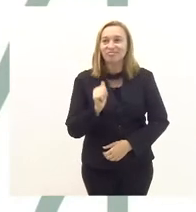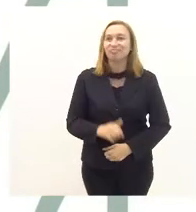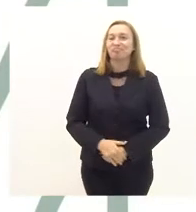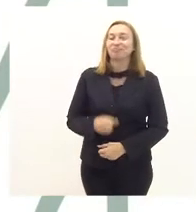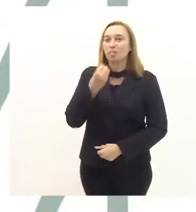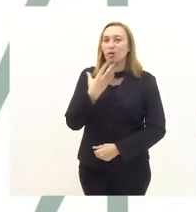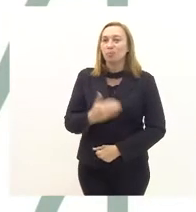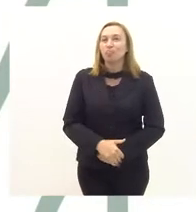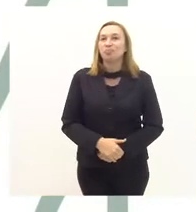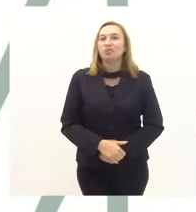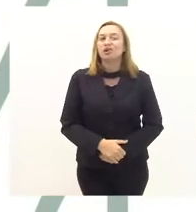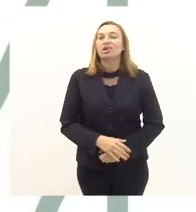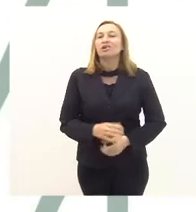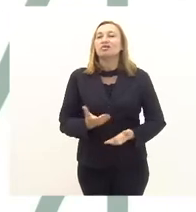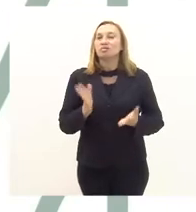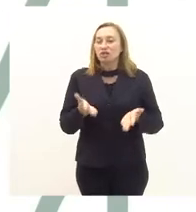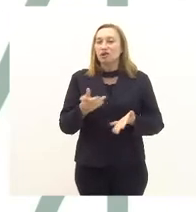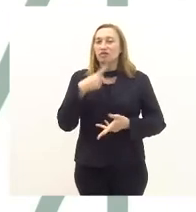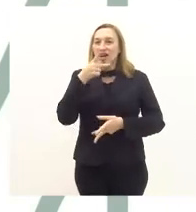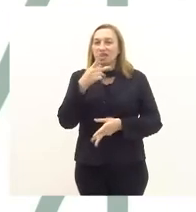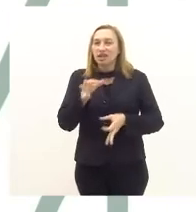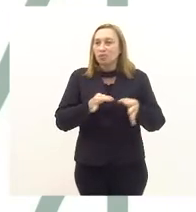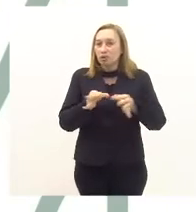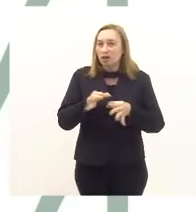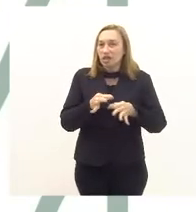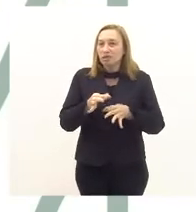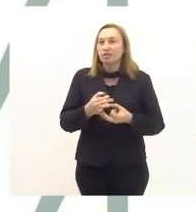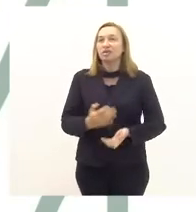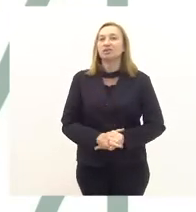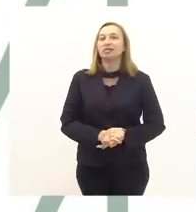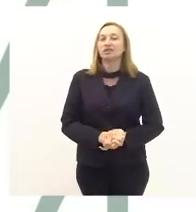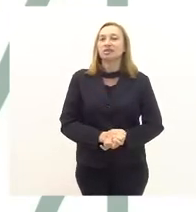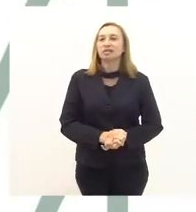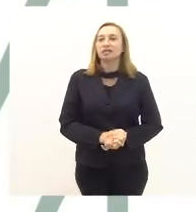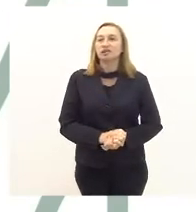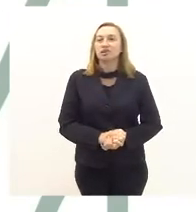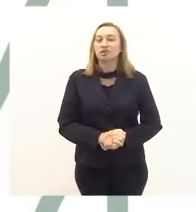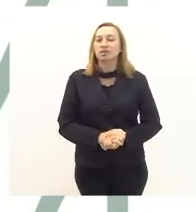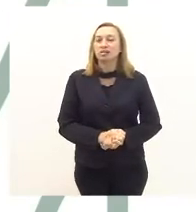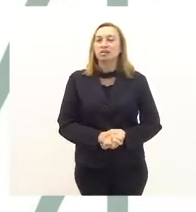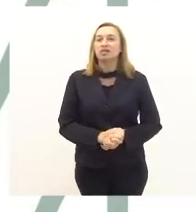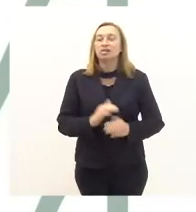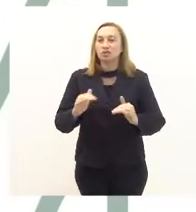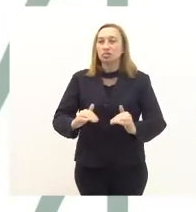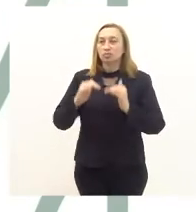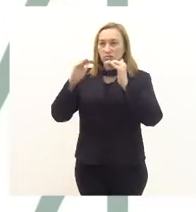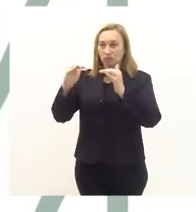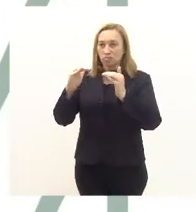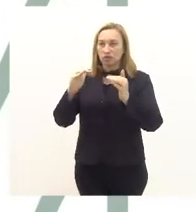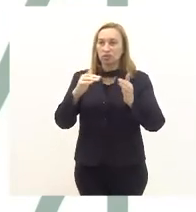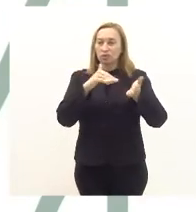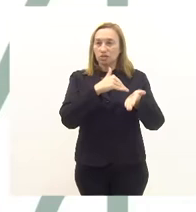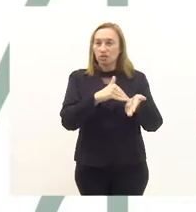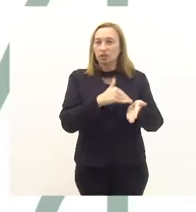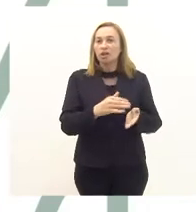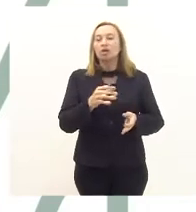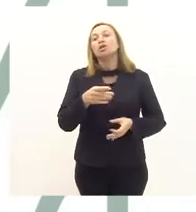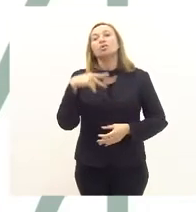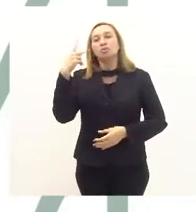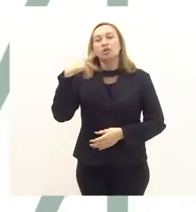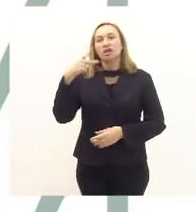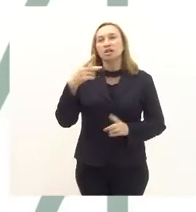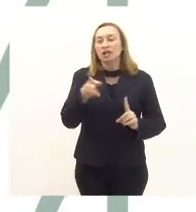Bom, o programa, como foi dito aqui, né, a gente traz ele sendo coordenado pela Superintendência de Políticas